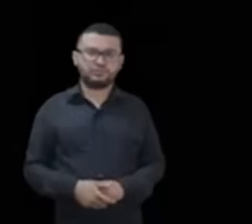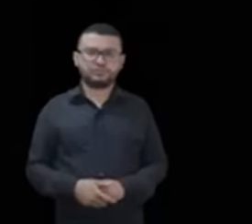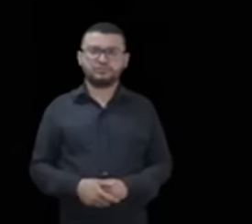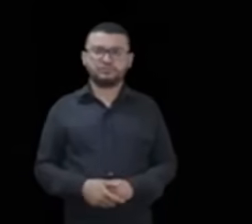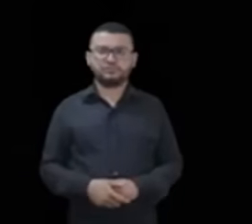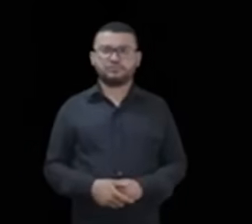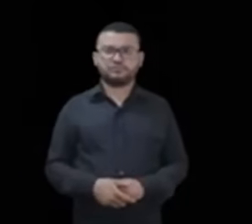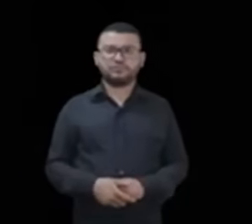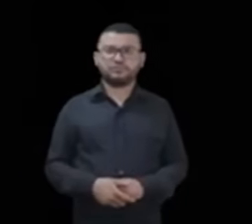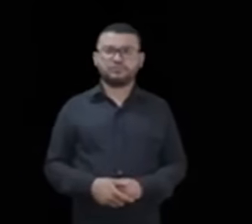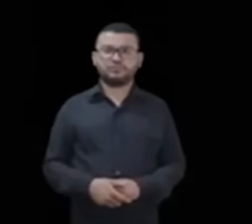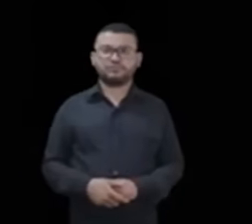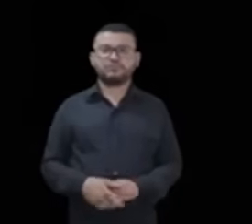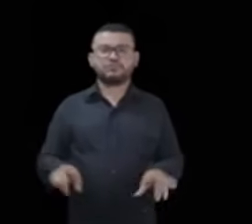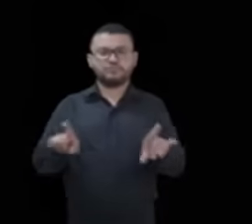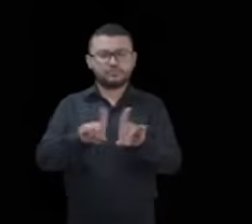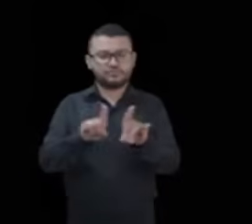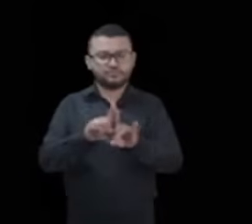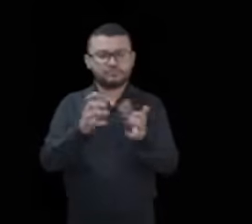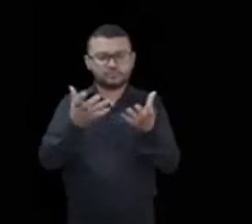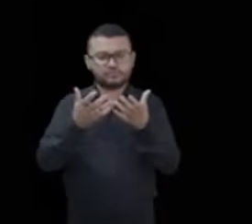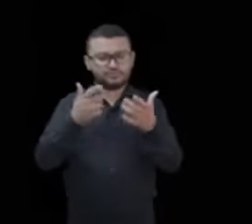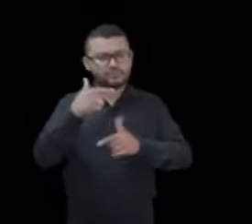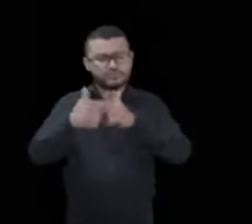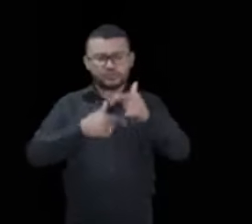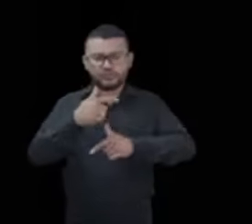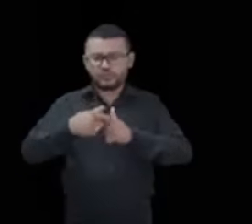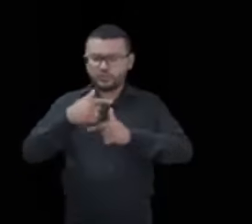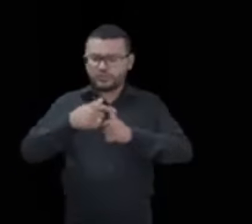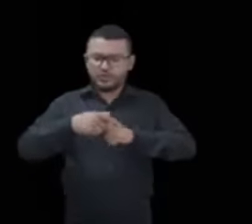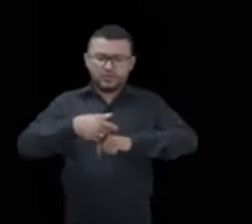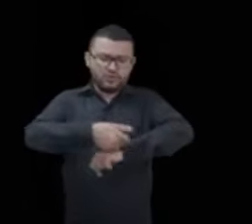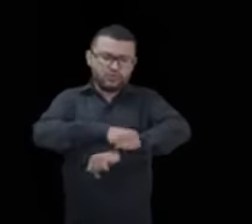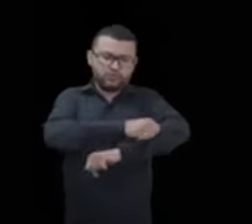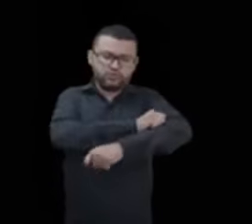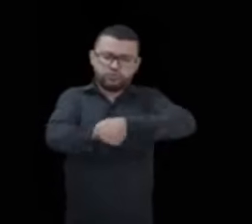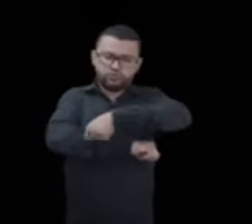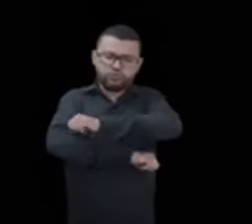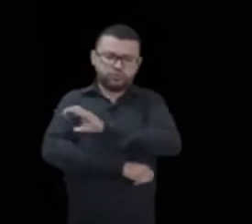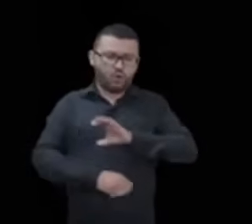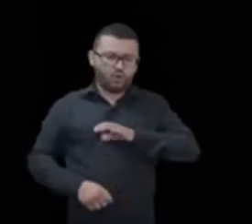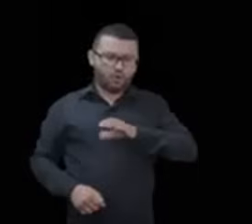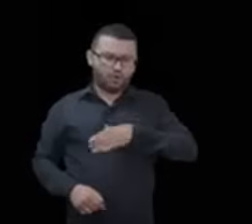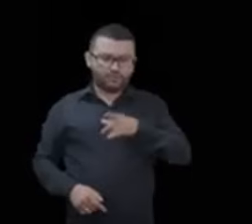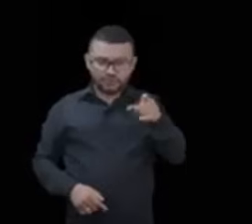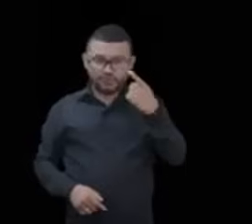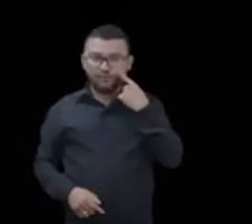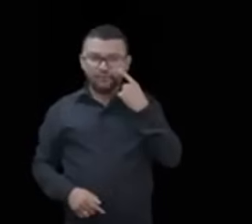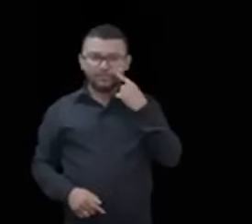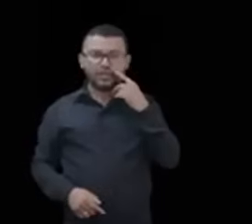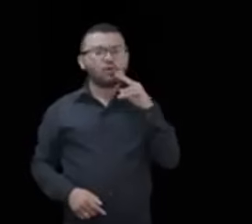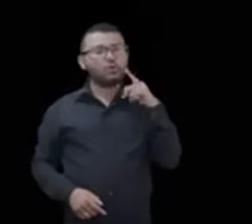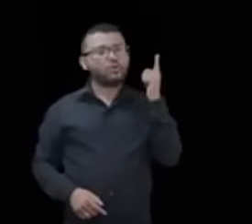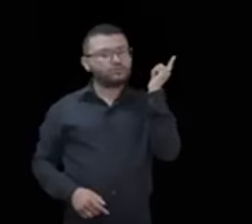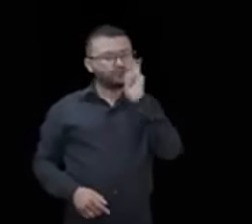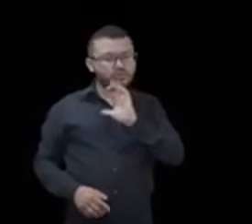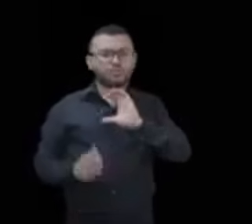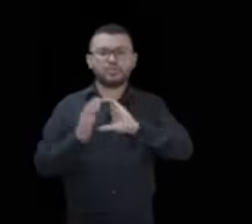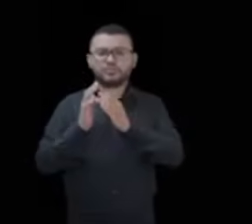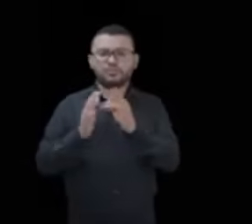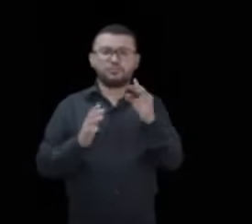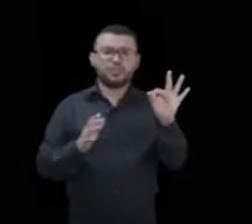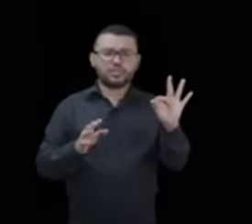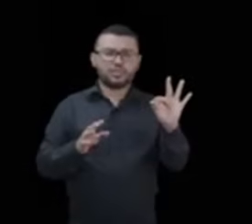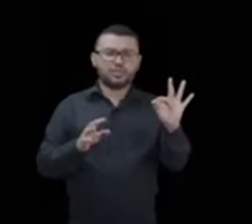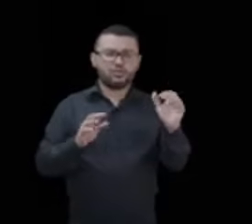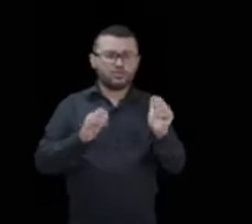E quero trabalhar incansavelmente, isso não é força de expressão, vocês vão ver, para que o nosso partido se